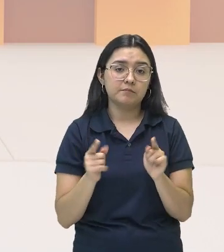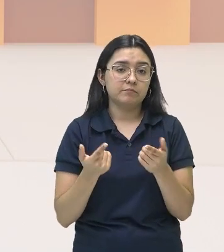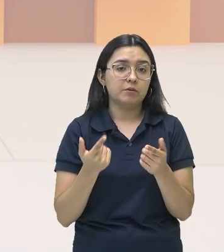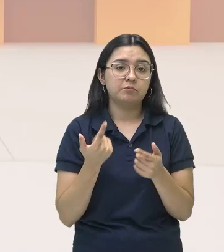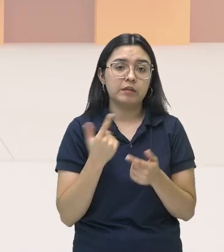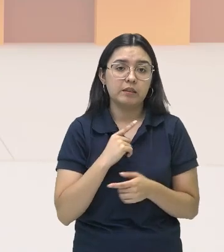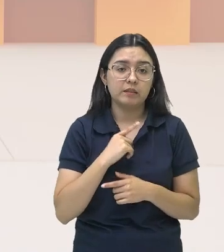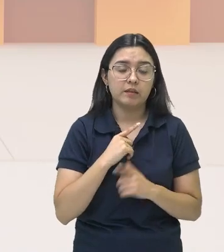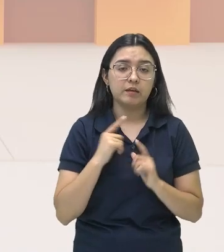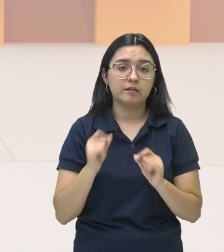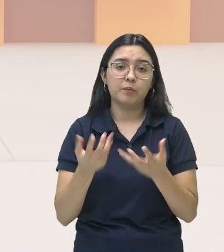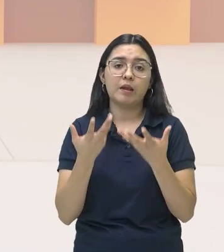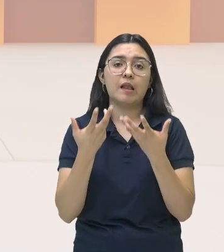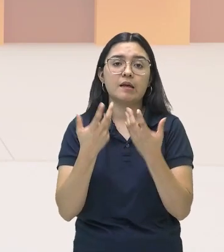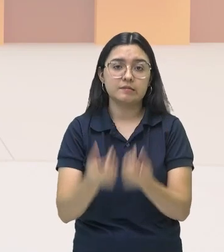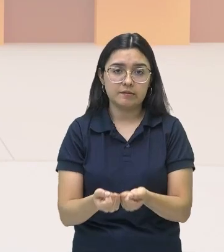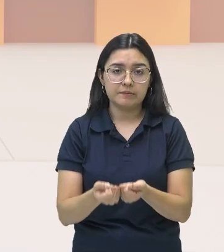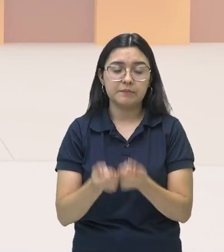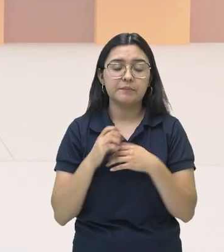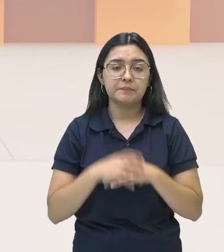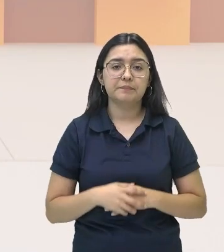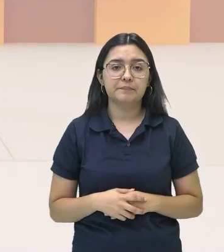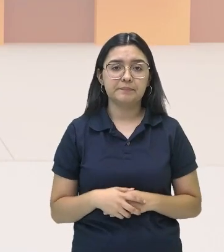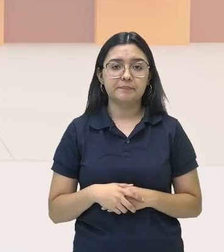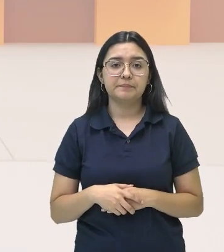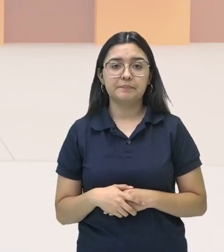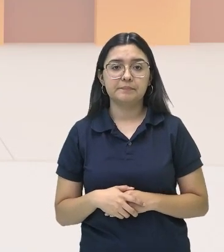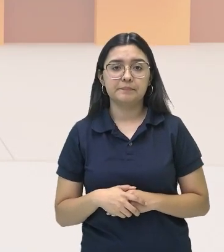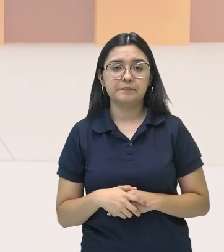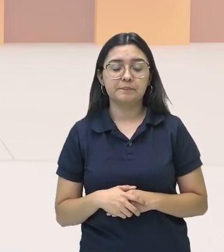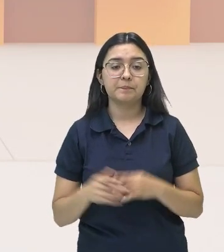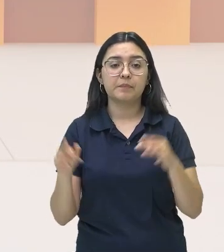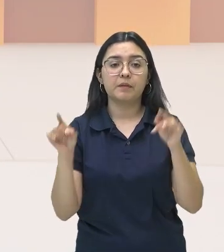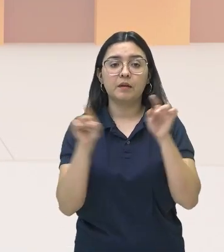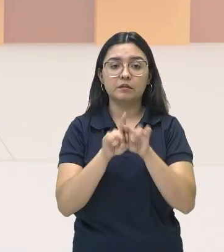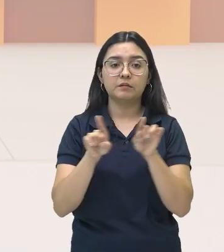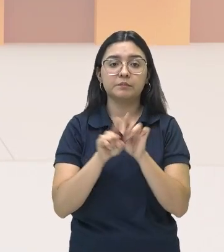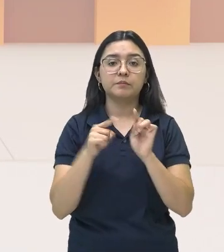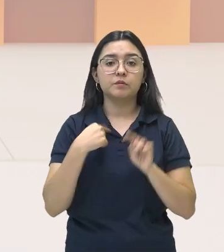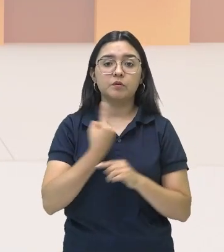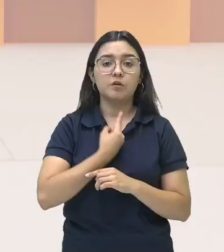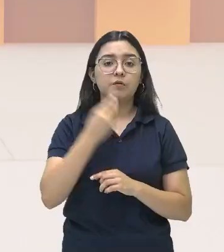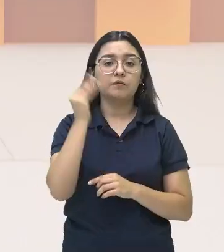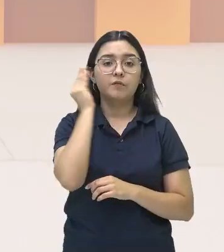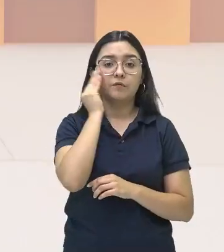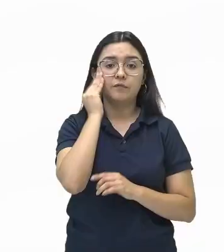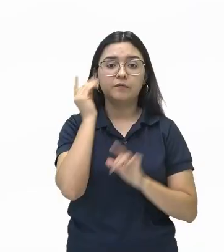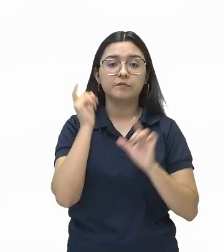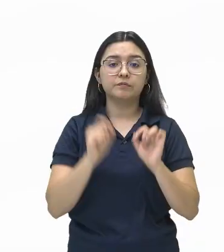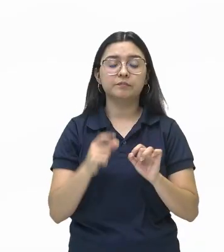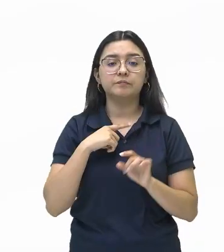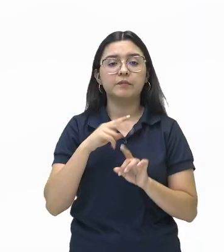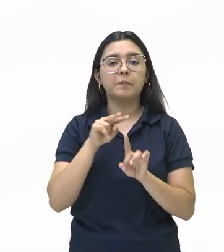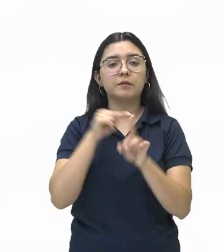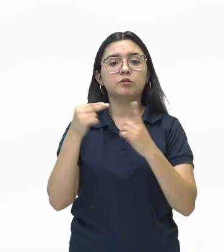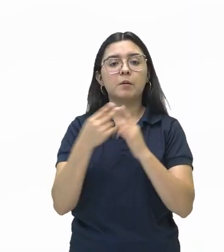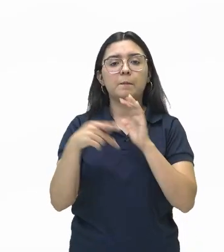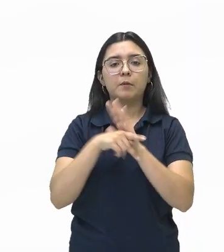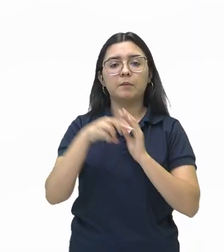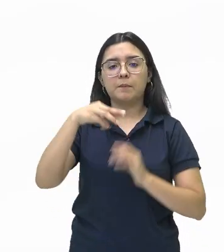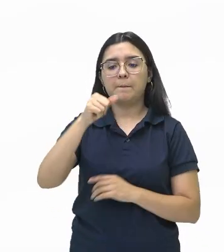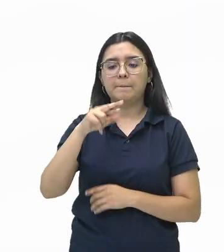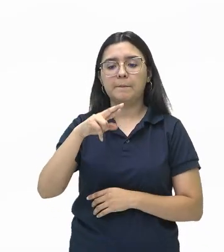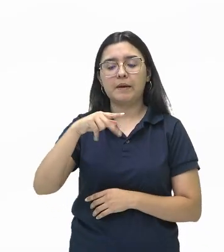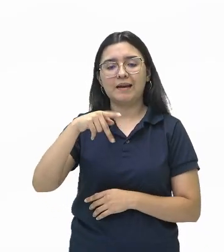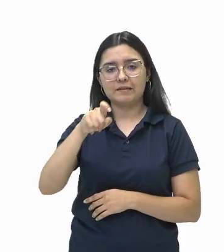ele se aliena desse produto também. E aqui também a gente vai vendo aqui na visão marxista, né,